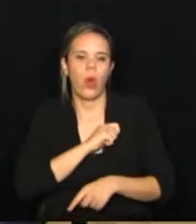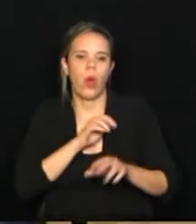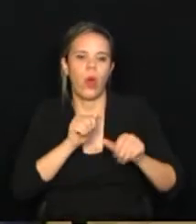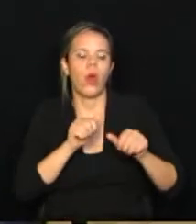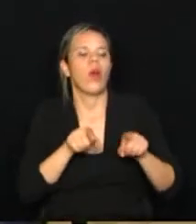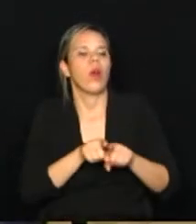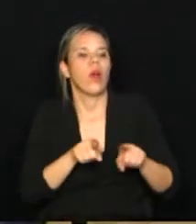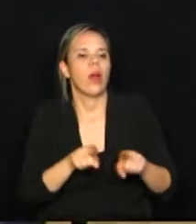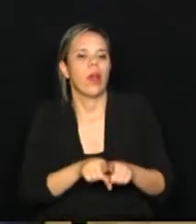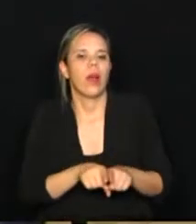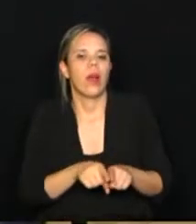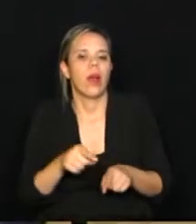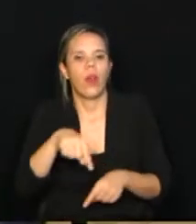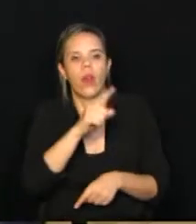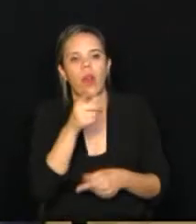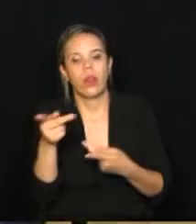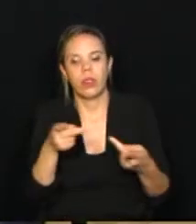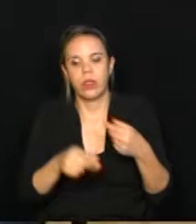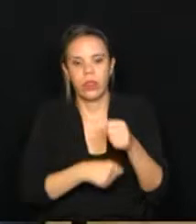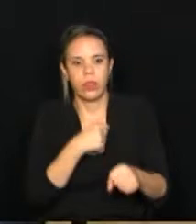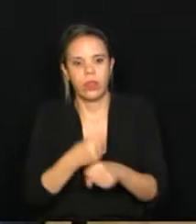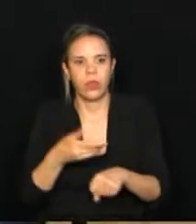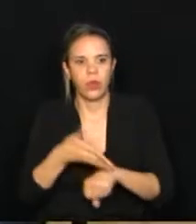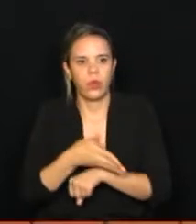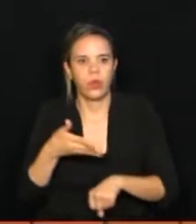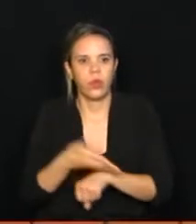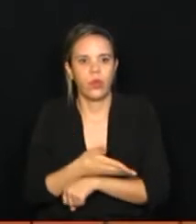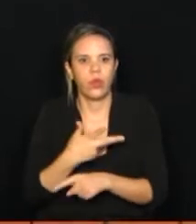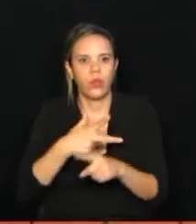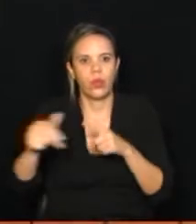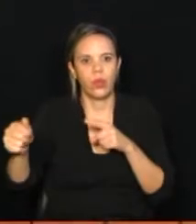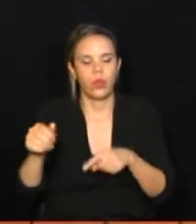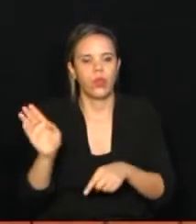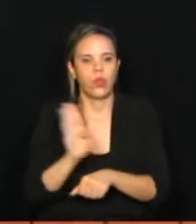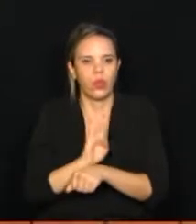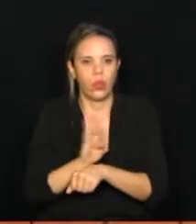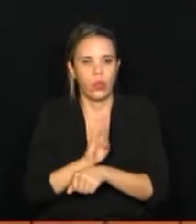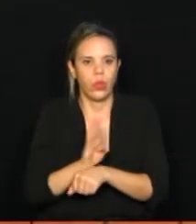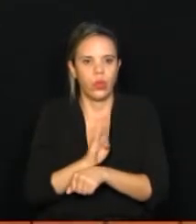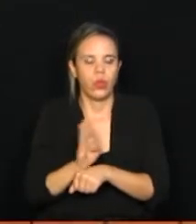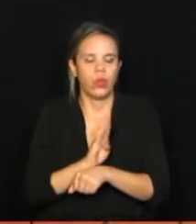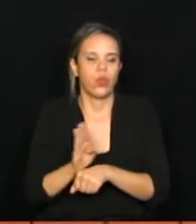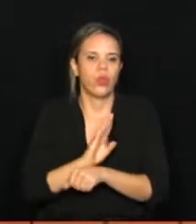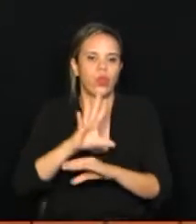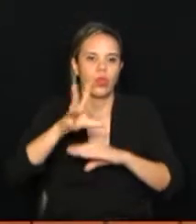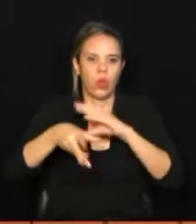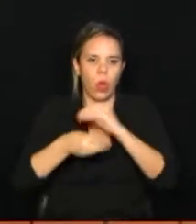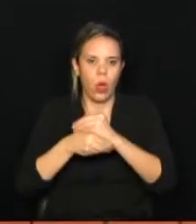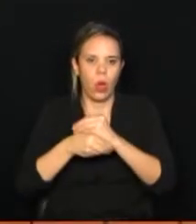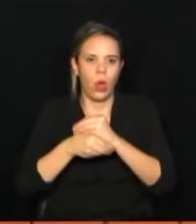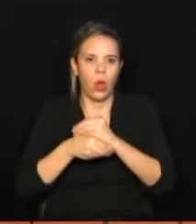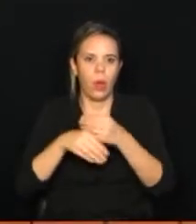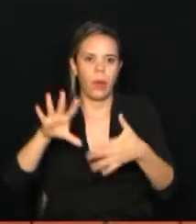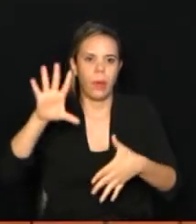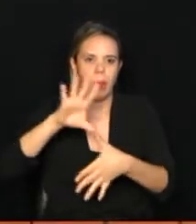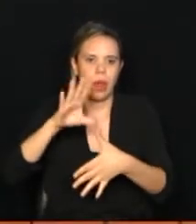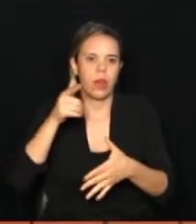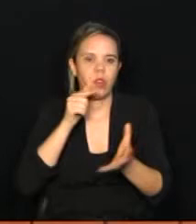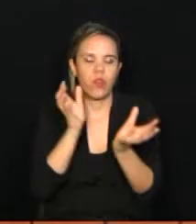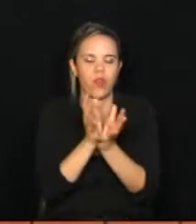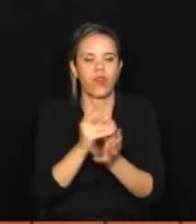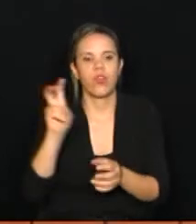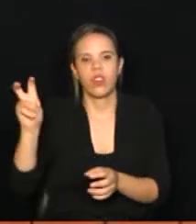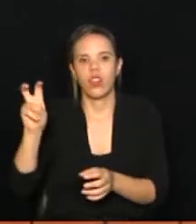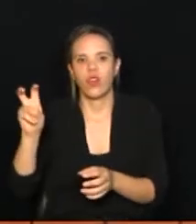ano você foi convocada, participou da conquista de bronze na Copa América Feminina. 5 vitórias, apenas